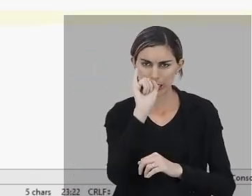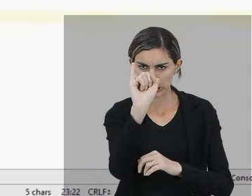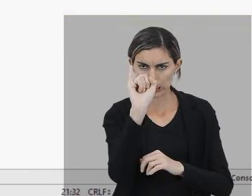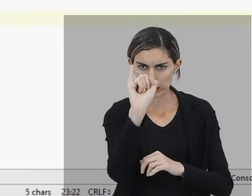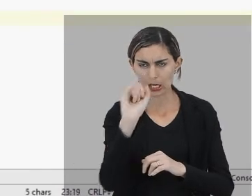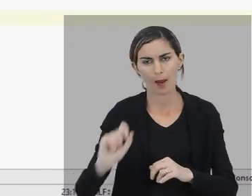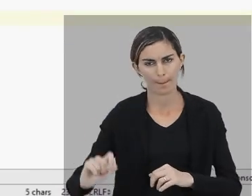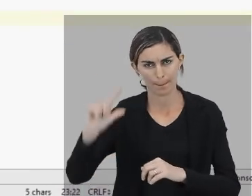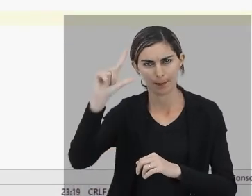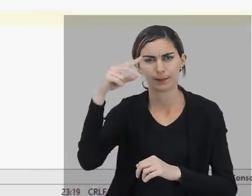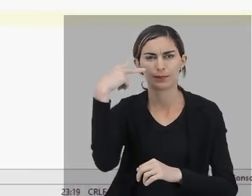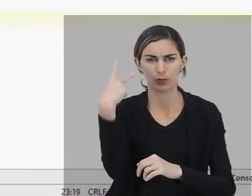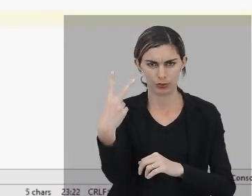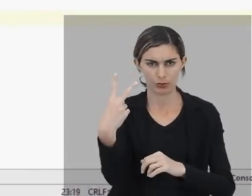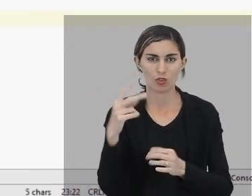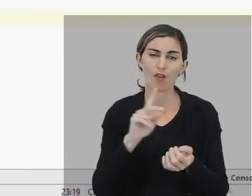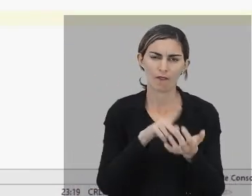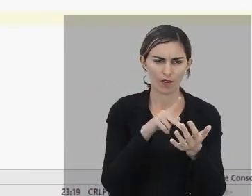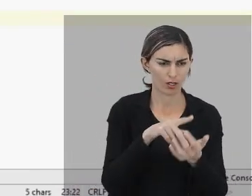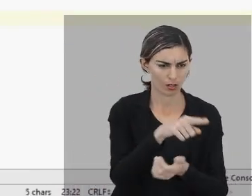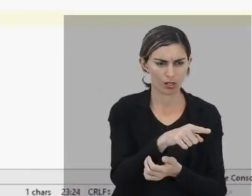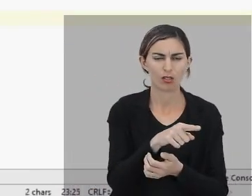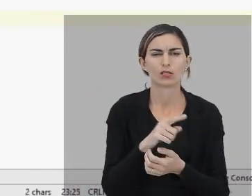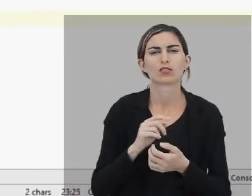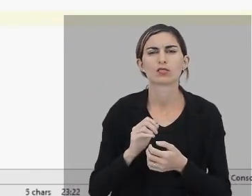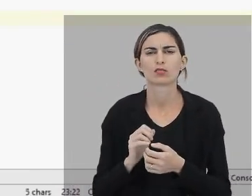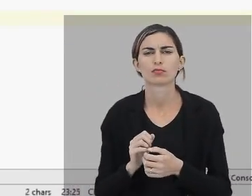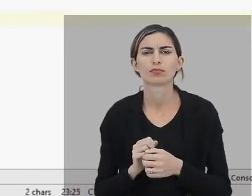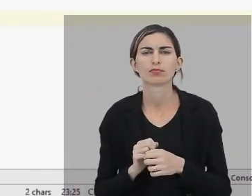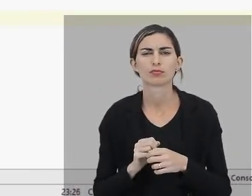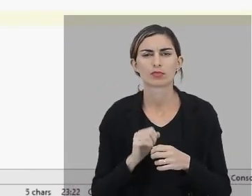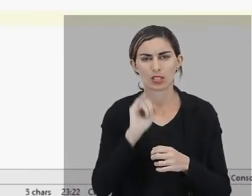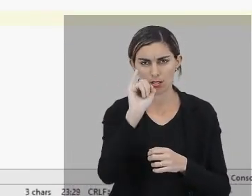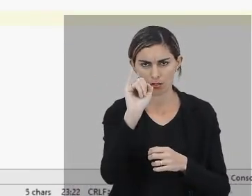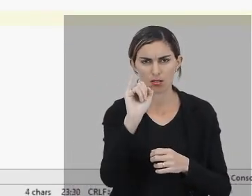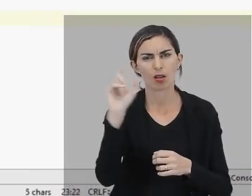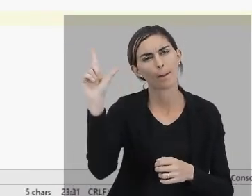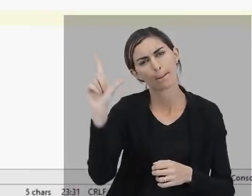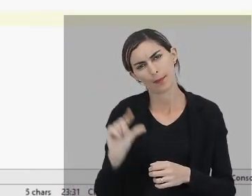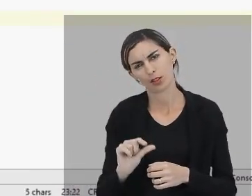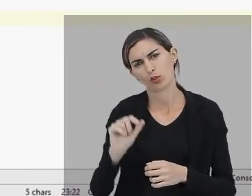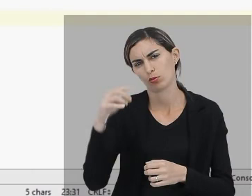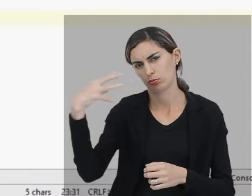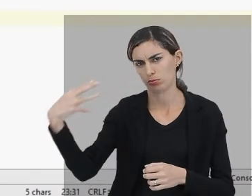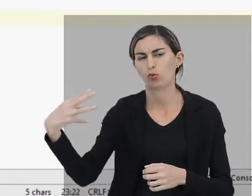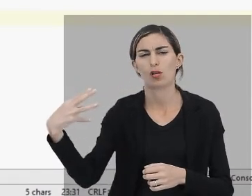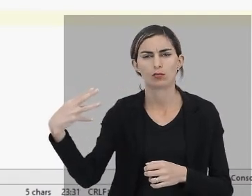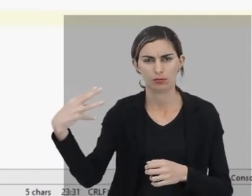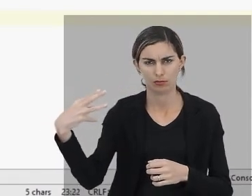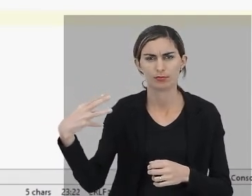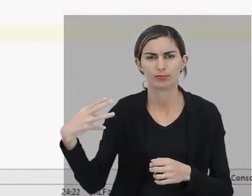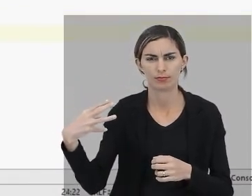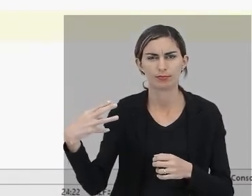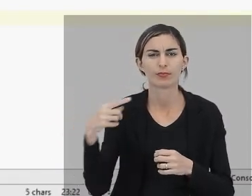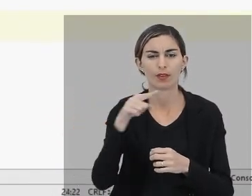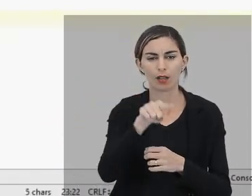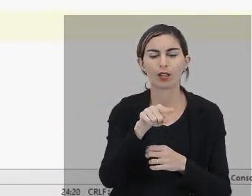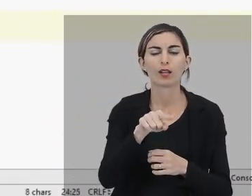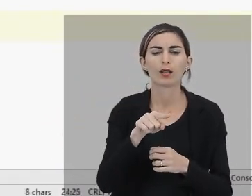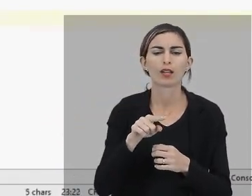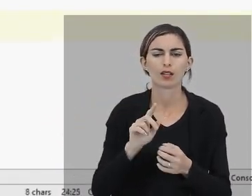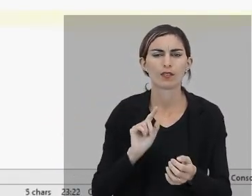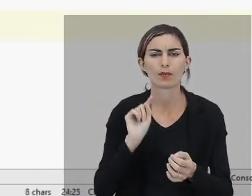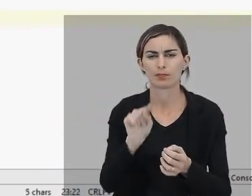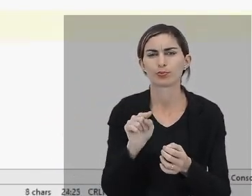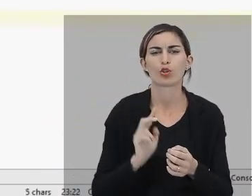Se essa parte for verdadeira e i for menor do que 4, ele